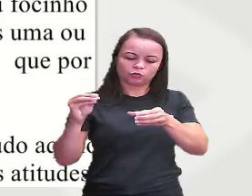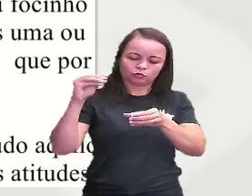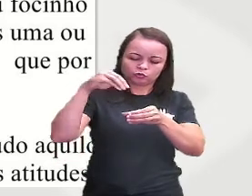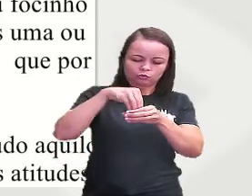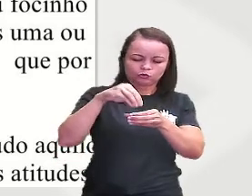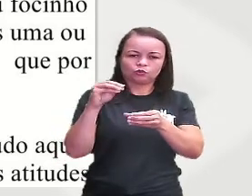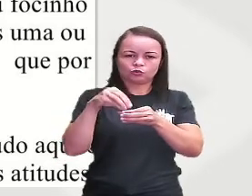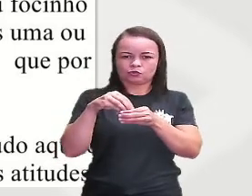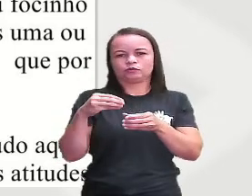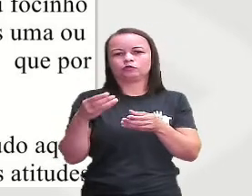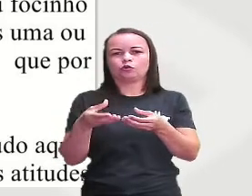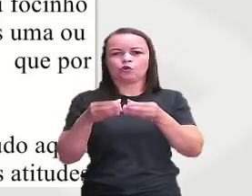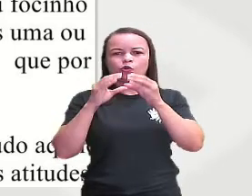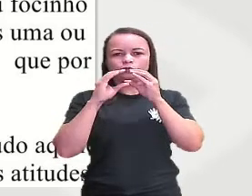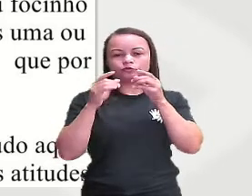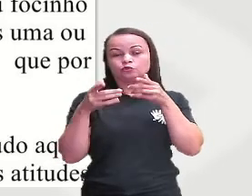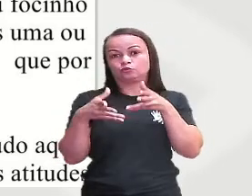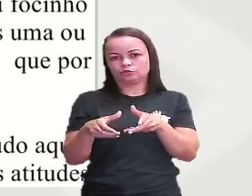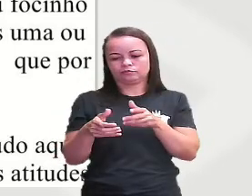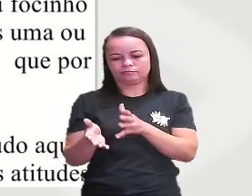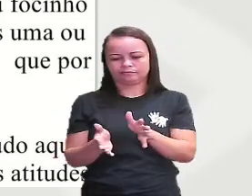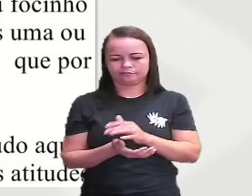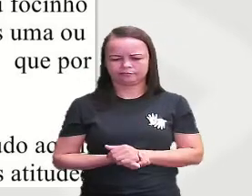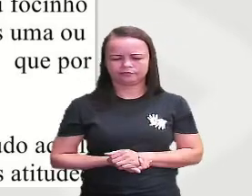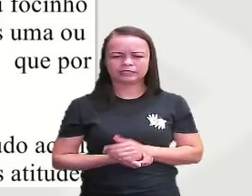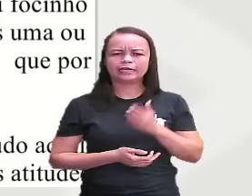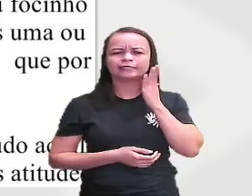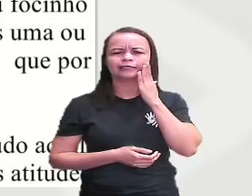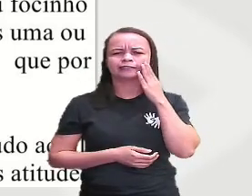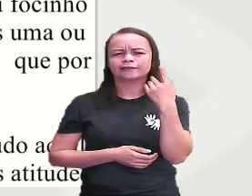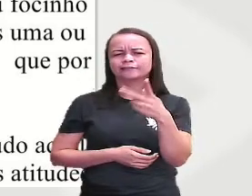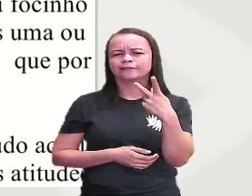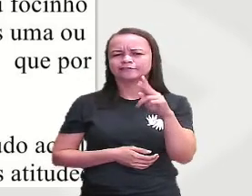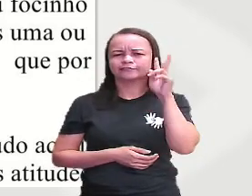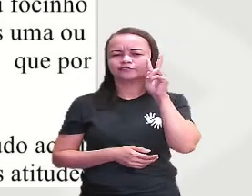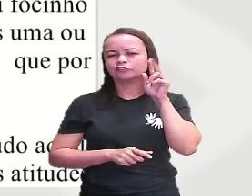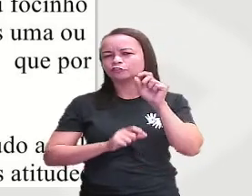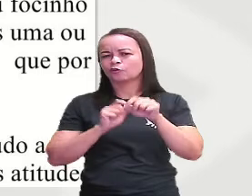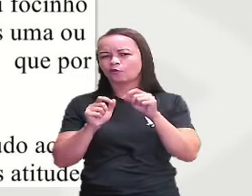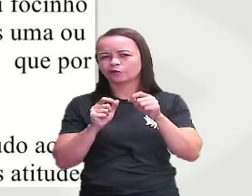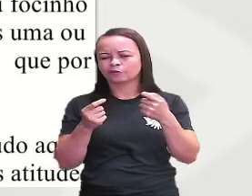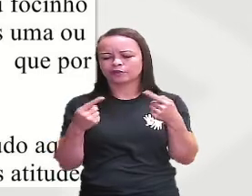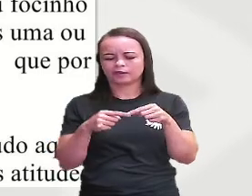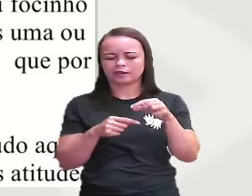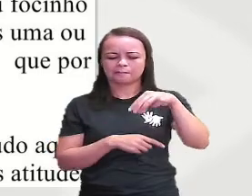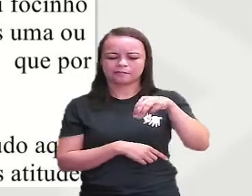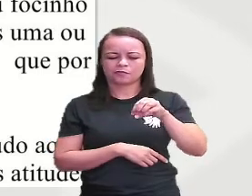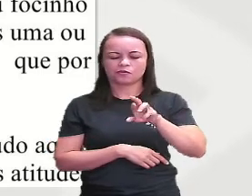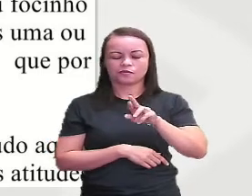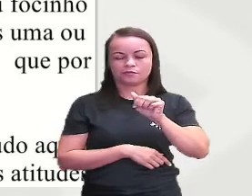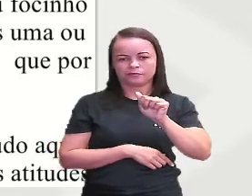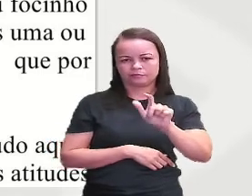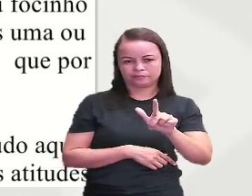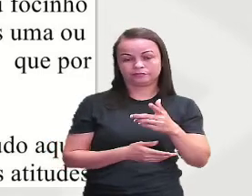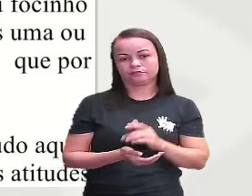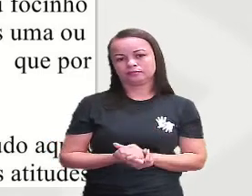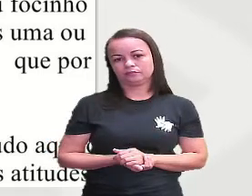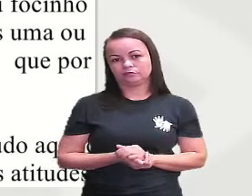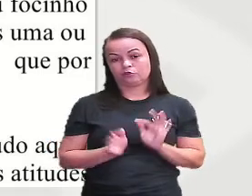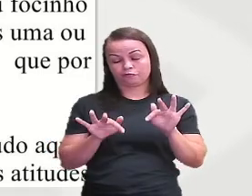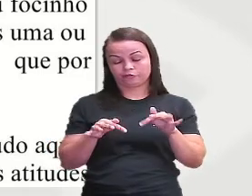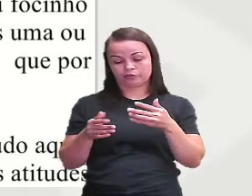sopa. O que a gente pode entender dessa história? Qual é a moral da história? No final diz assim: às